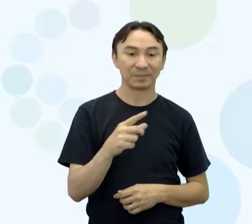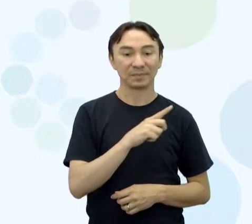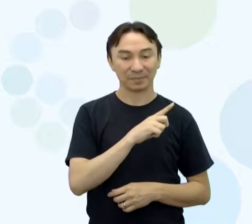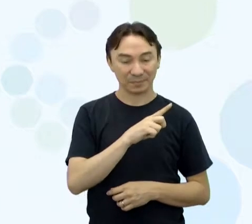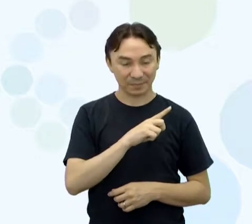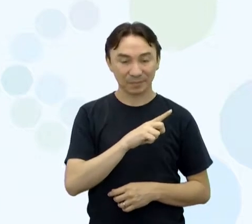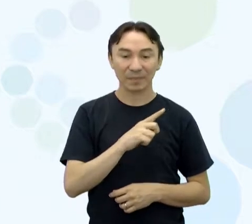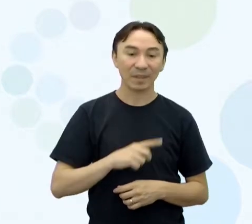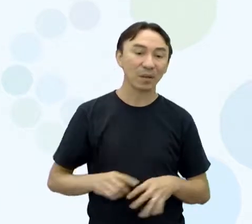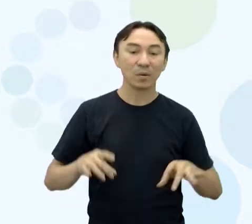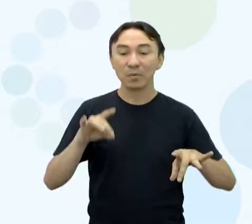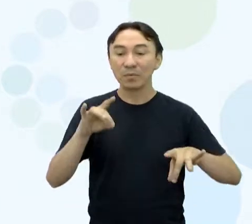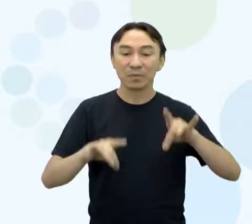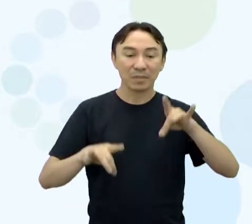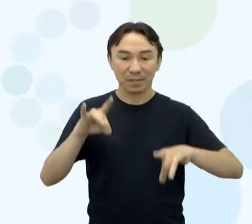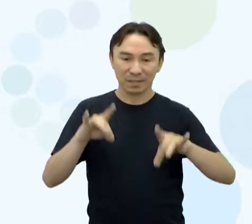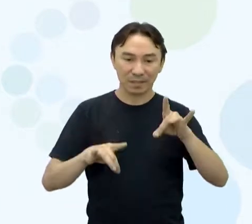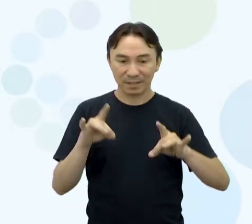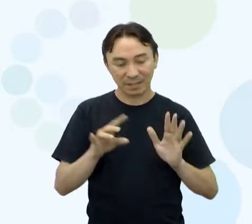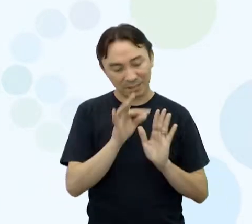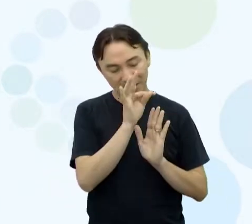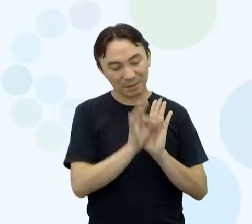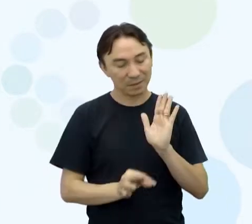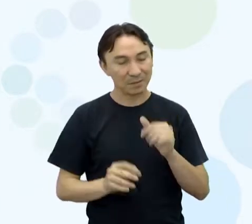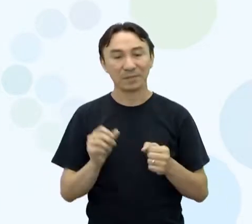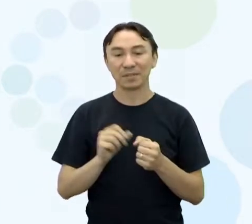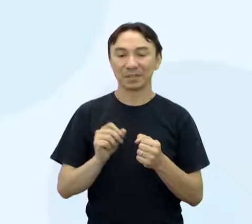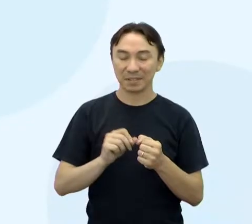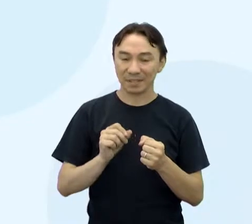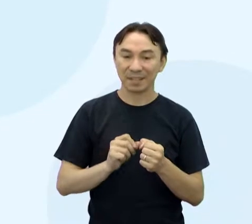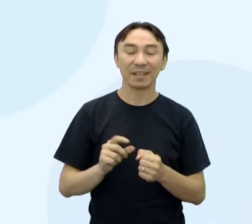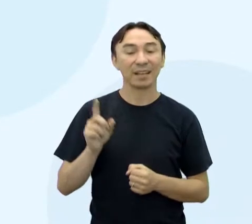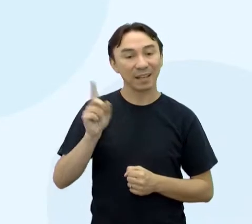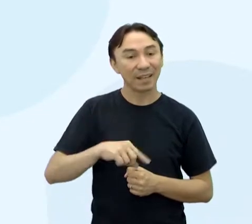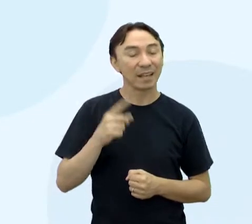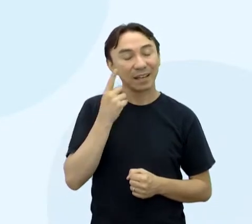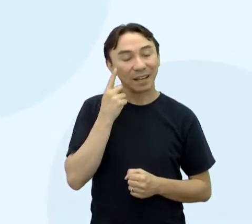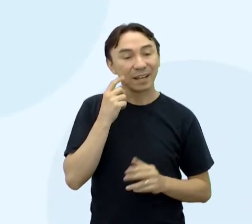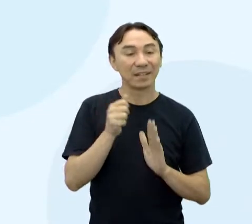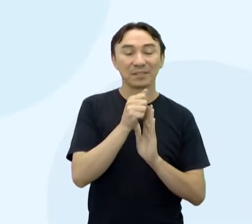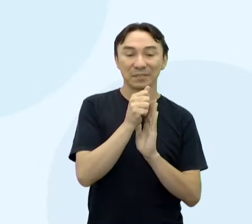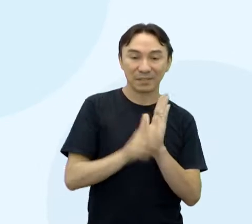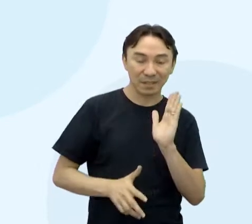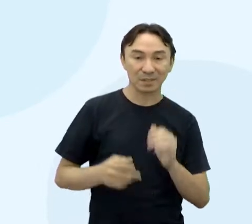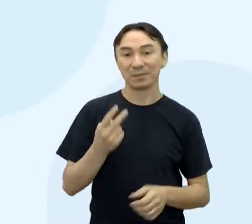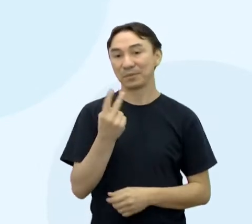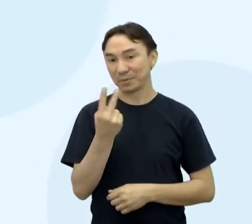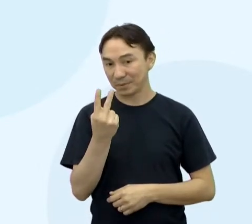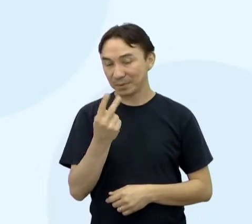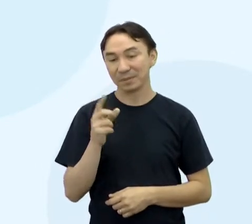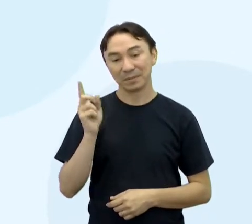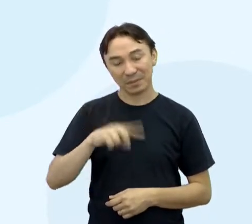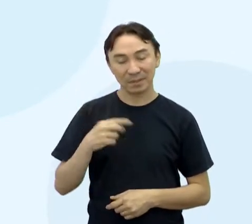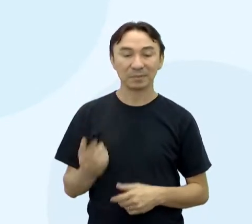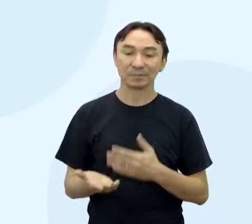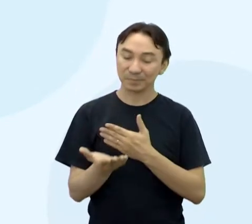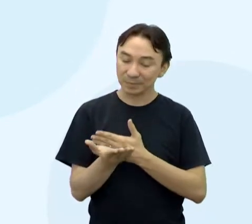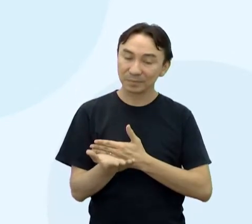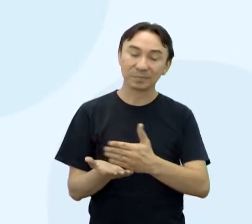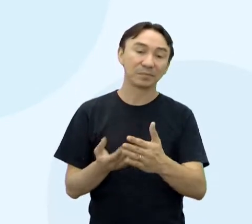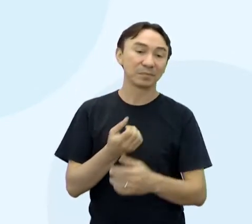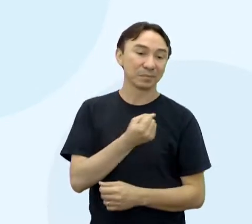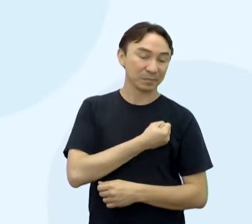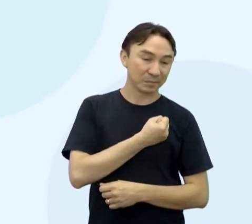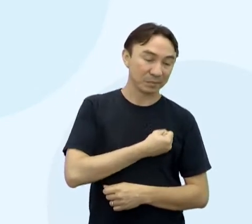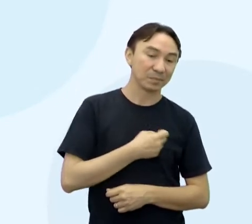e oralidade. A atividade 2, estamos na introdução 1. Nós temos aí algumas informações, né, para